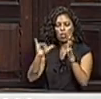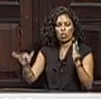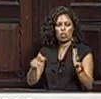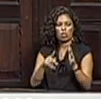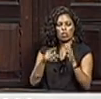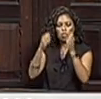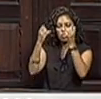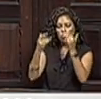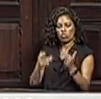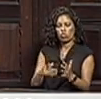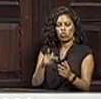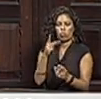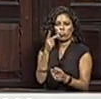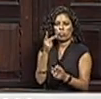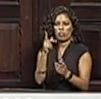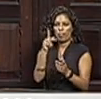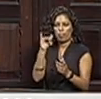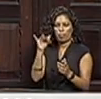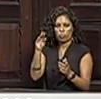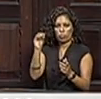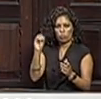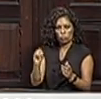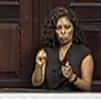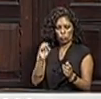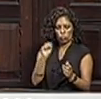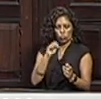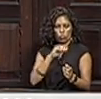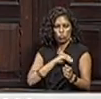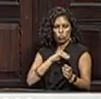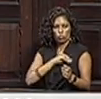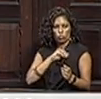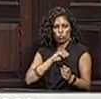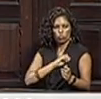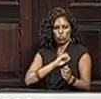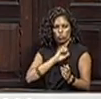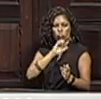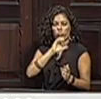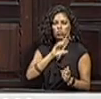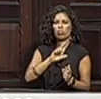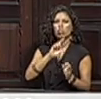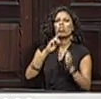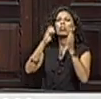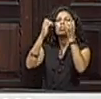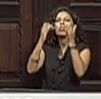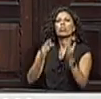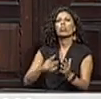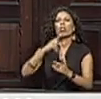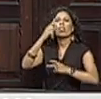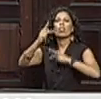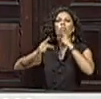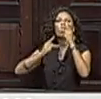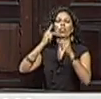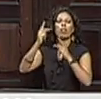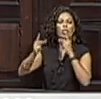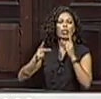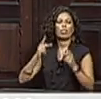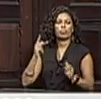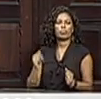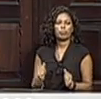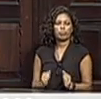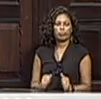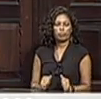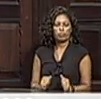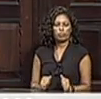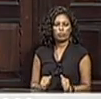pisos salariais para o Estado, que o Poder Legislativo do Estado do Rio de Janeiro possa votar, emendando,